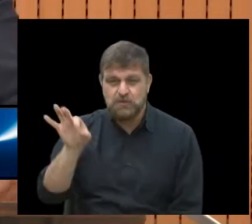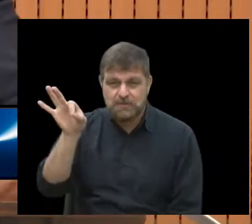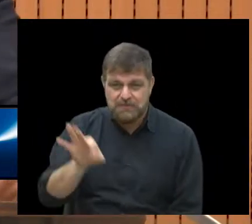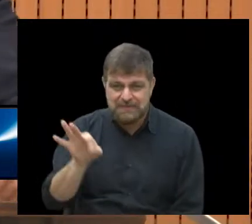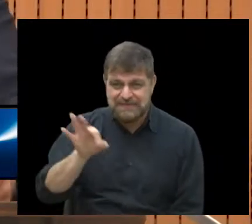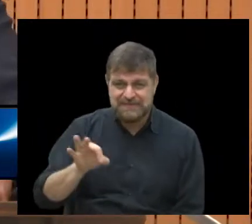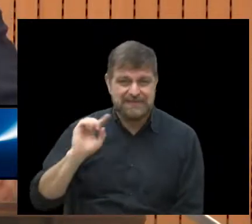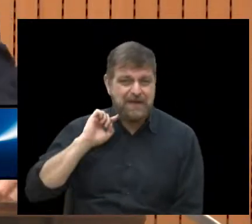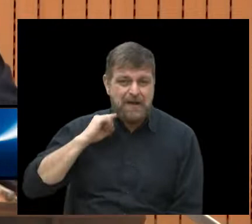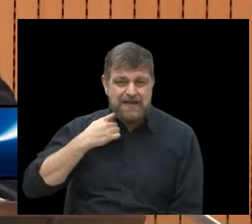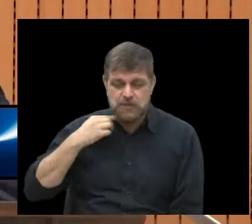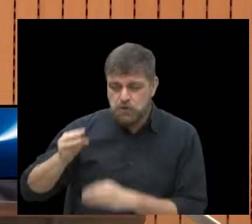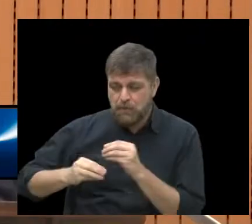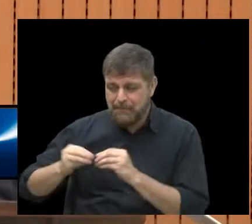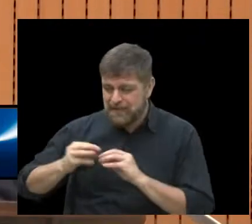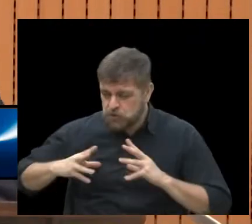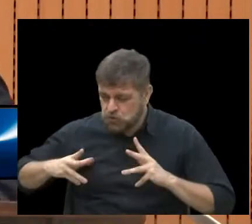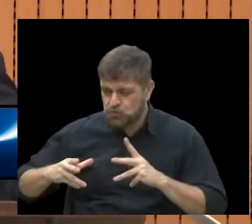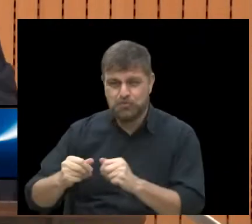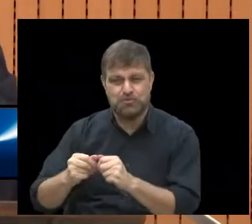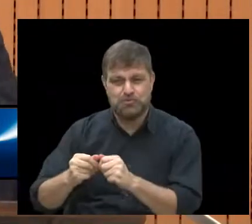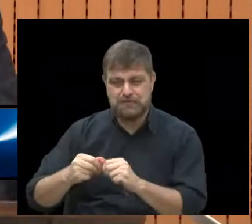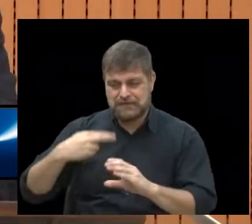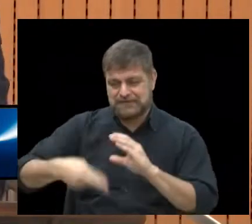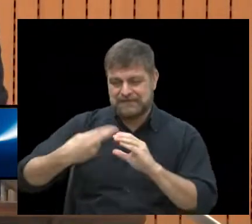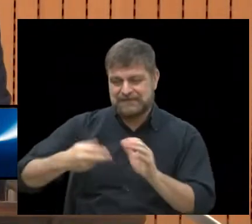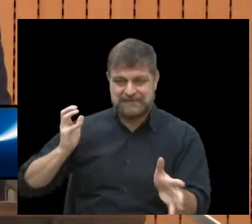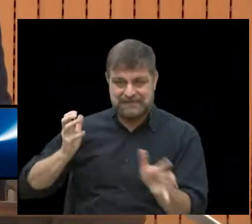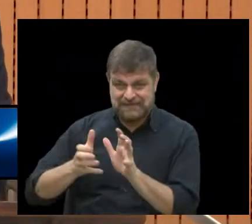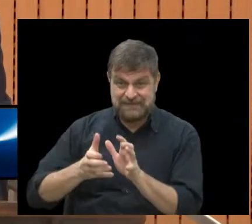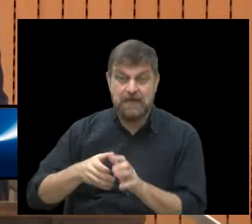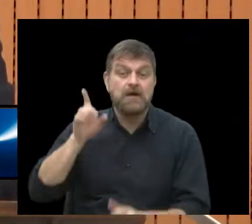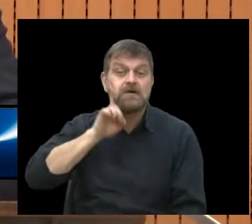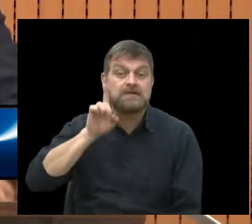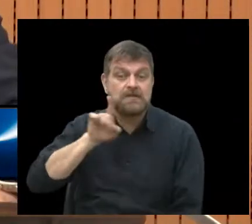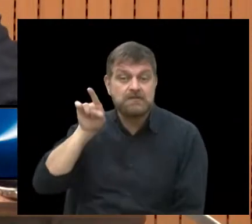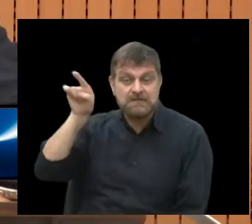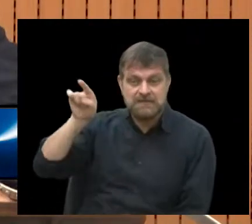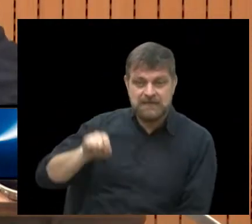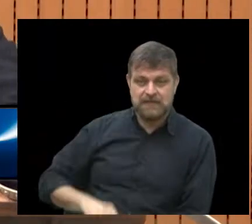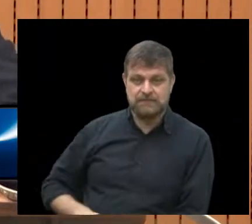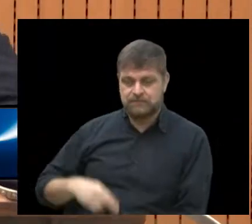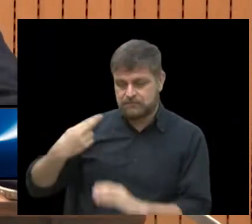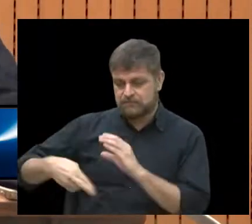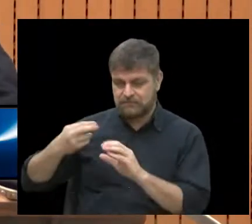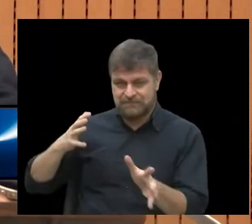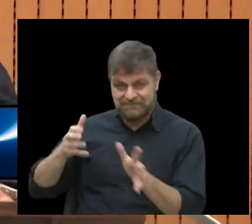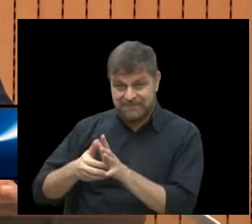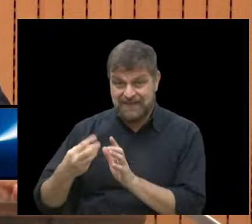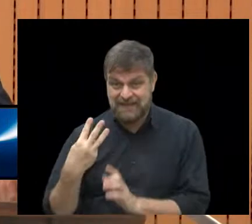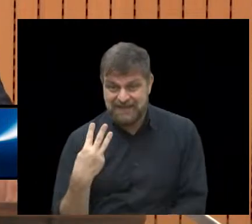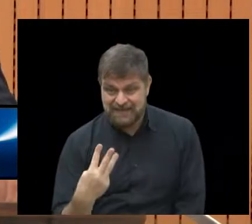1,28% de todo o plástico que ele produz. Diferentemente dos Estados Unidos, que recicla